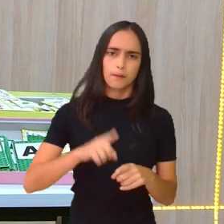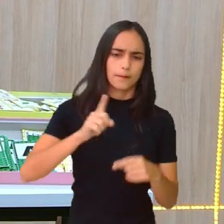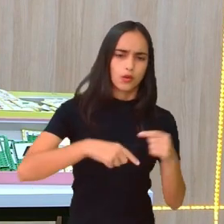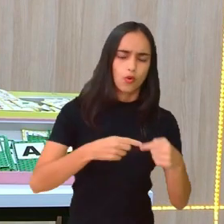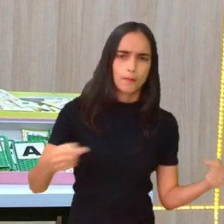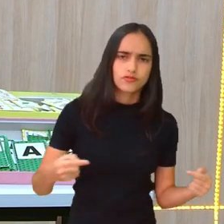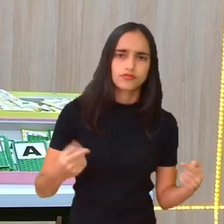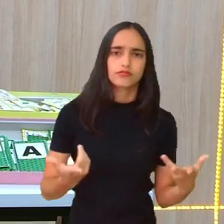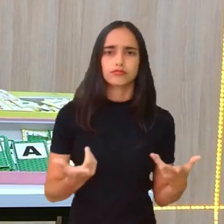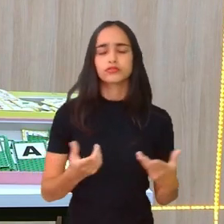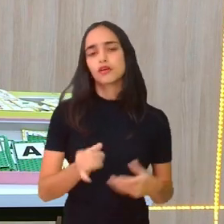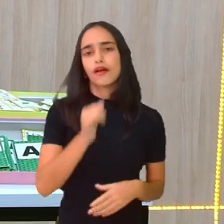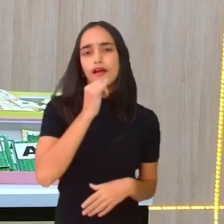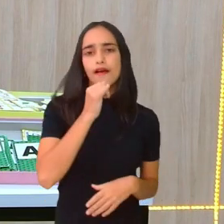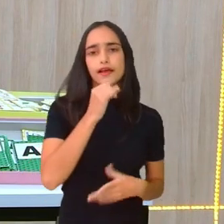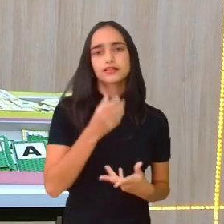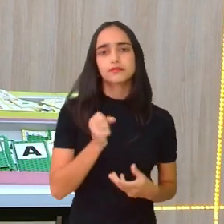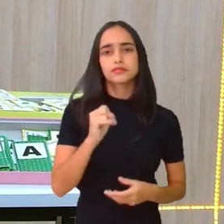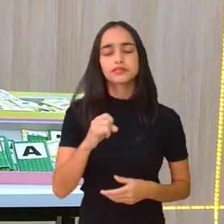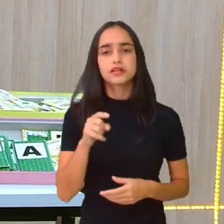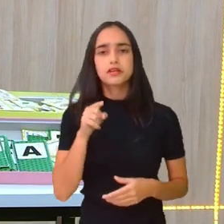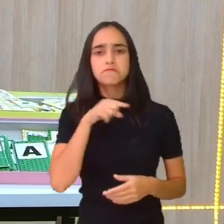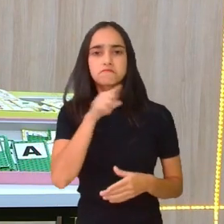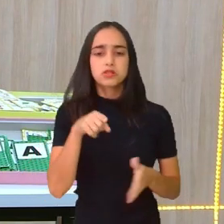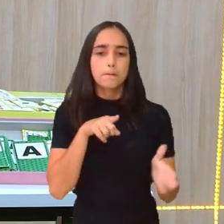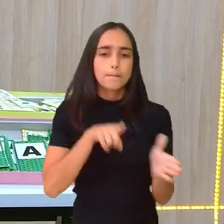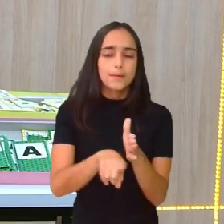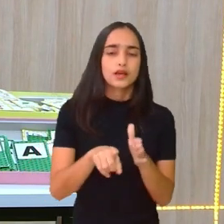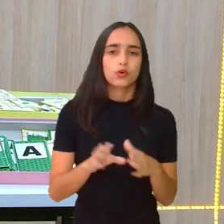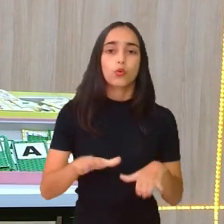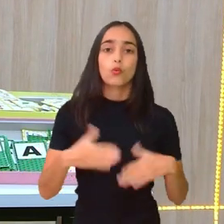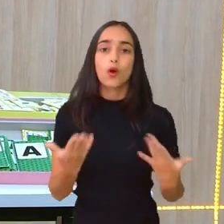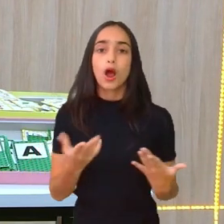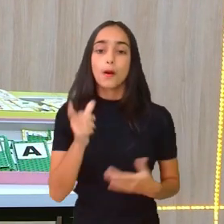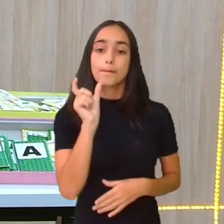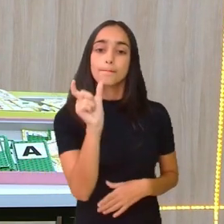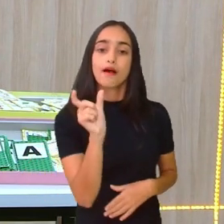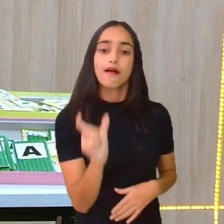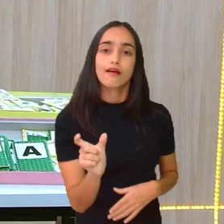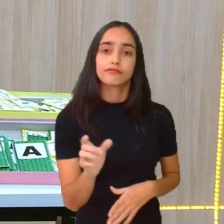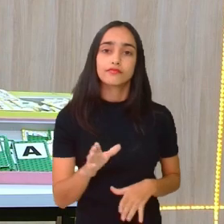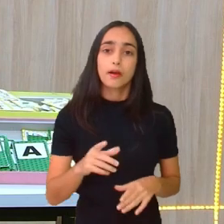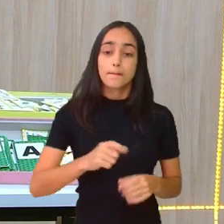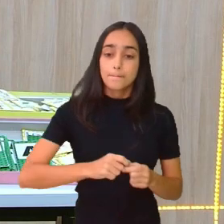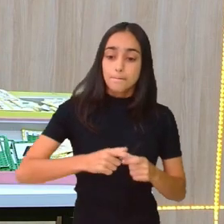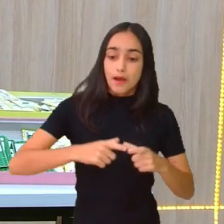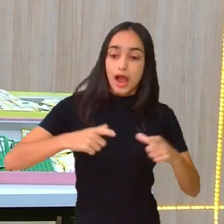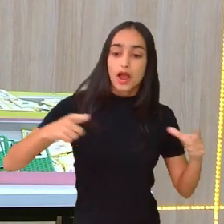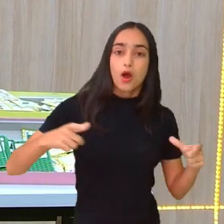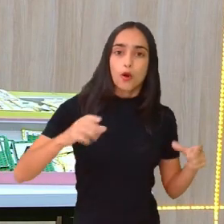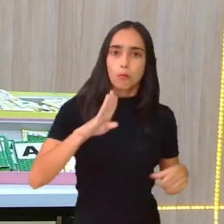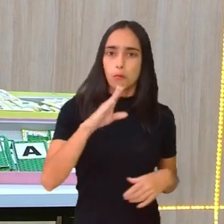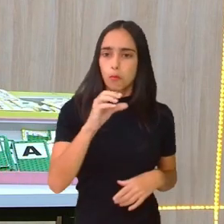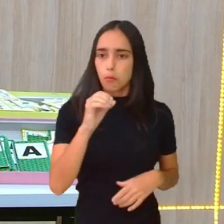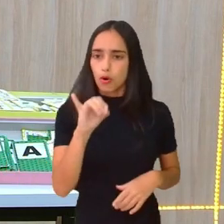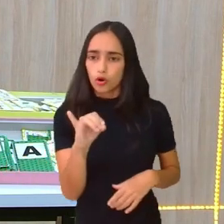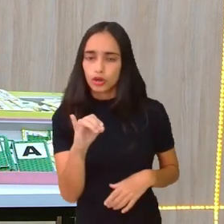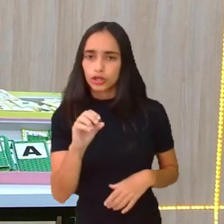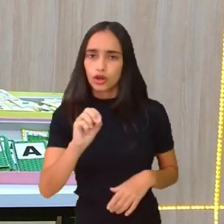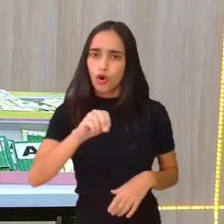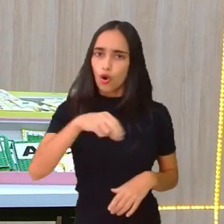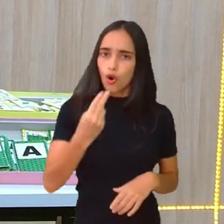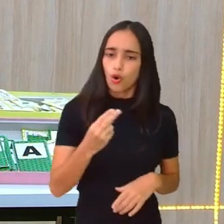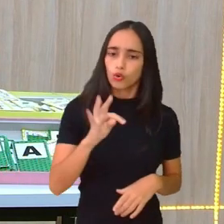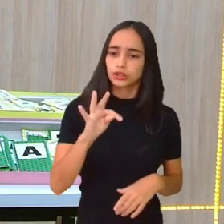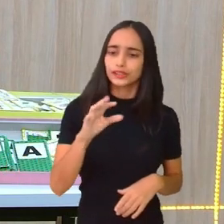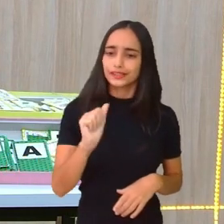essa palavra. Por exemplo, se você pergunta qual é a palavra maior, boi ou tapete? Então, naturalmente,